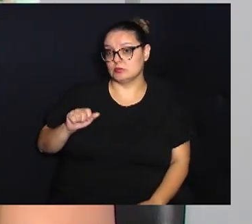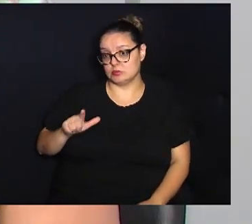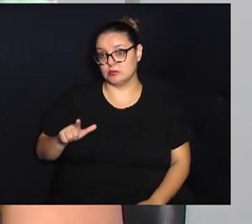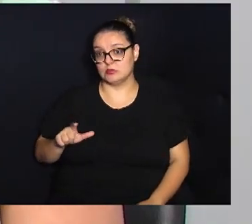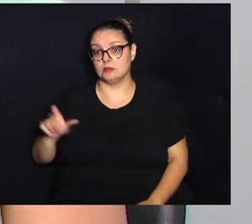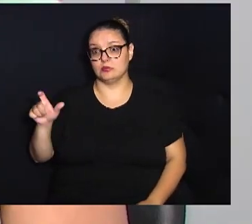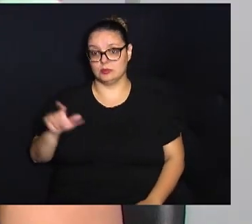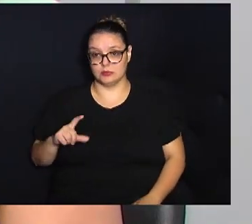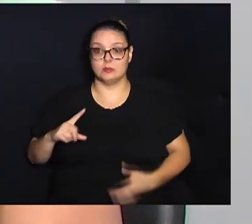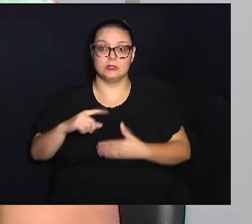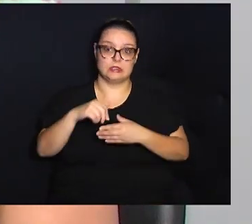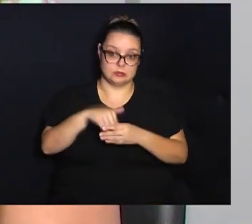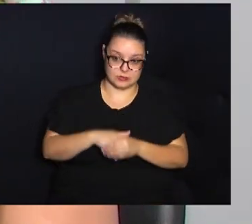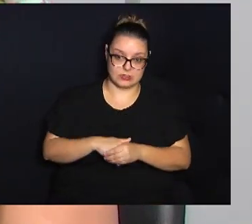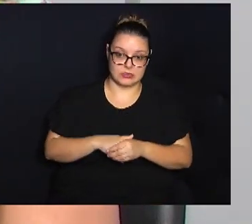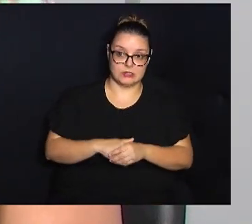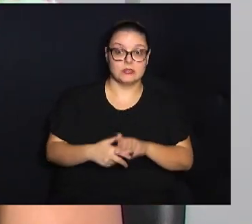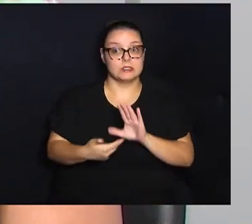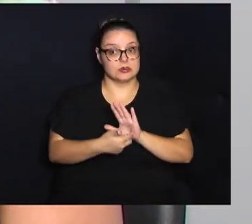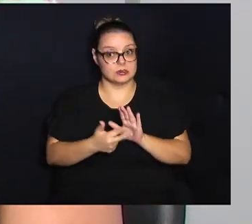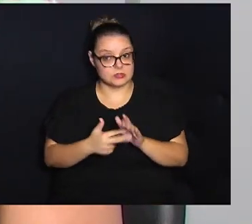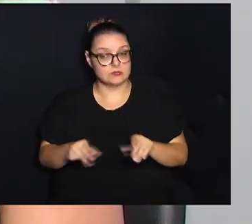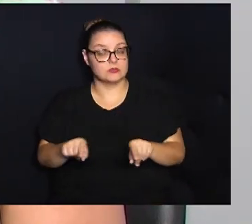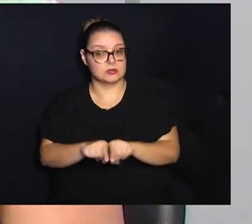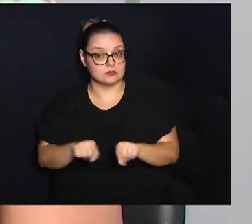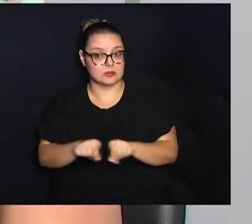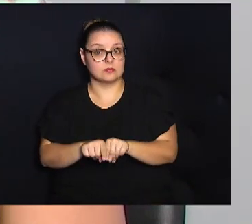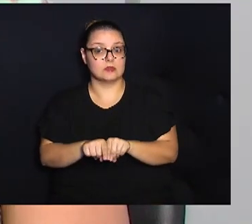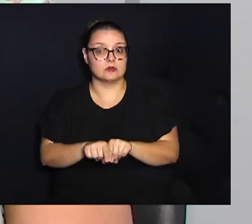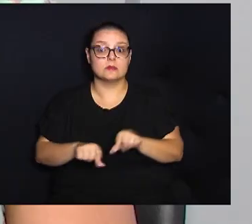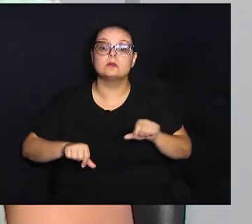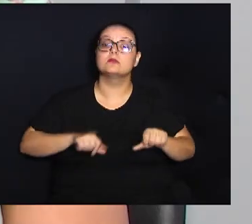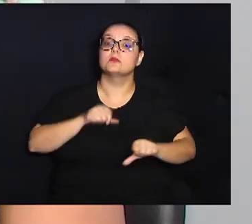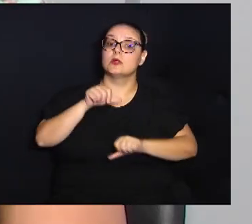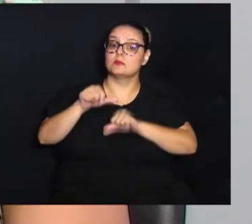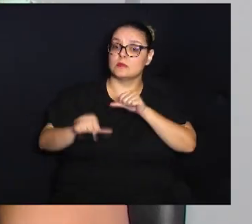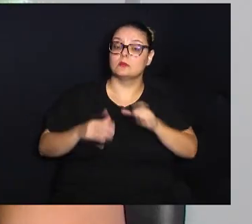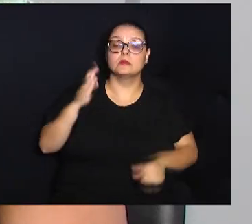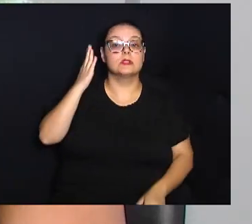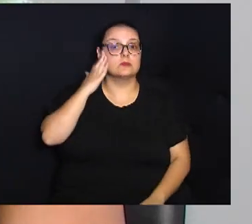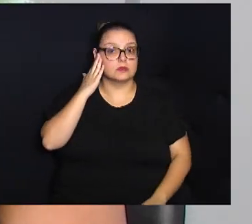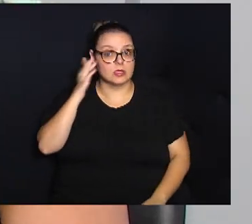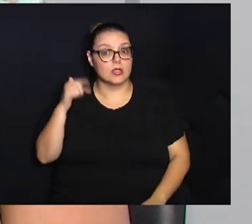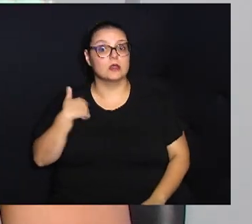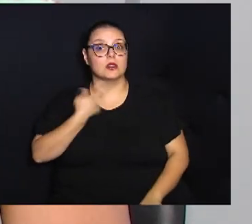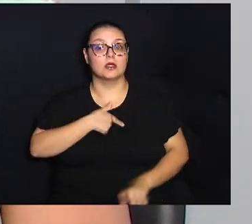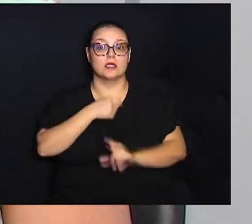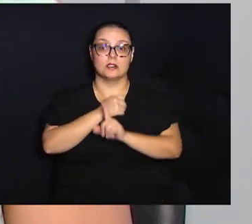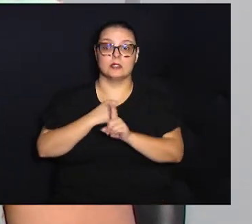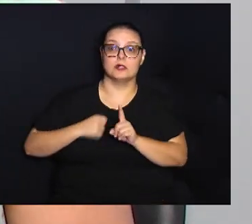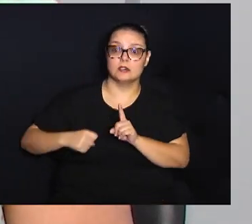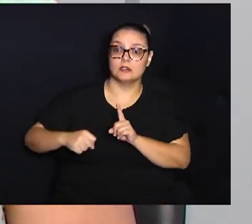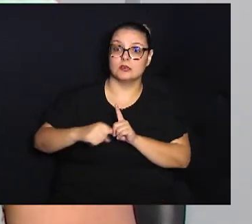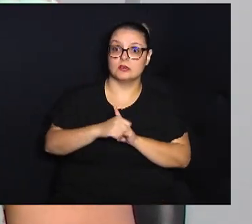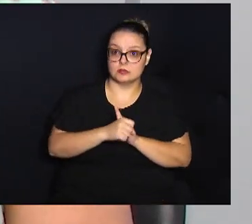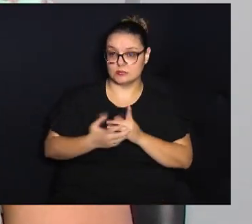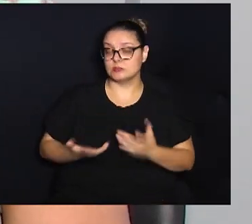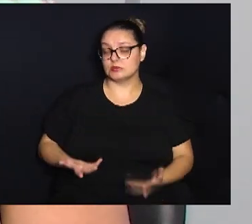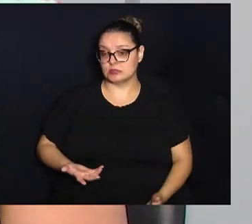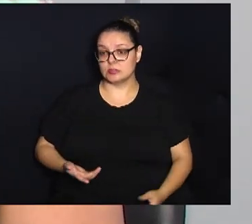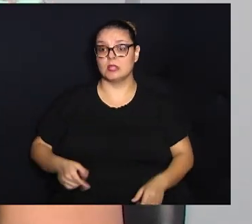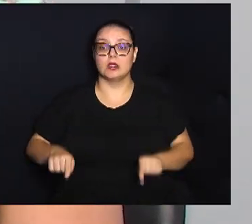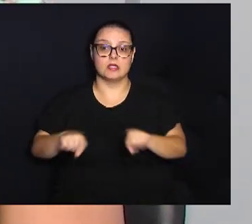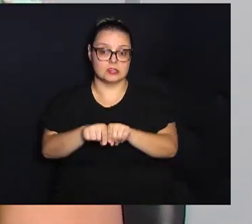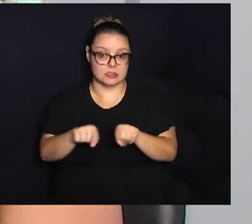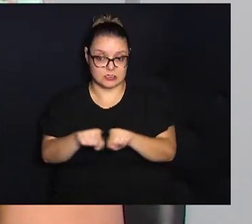título de eleitor, e isso significa também uma mudança no entendimento da nossa sociedade e também uma